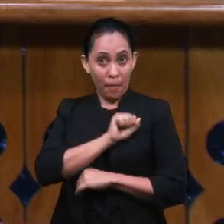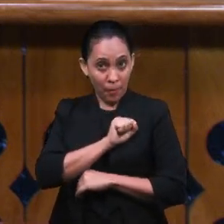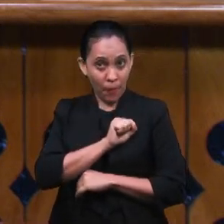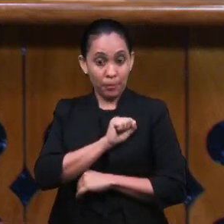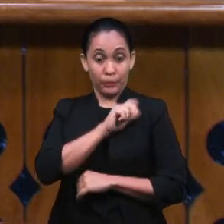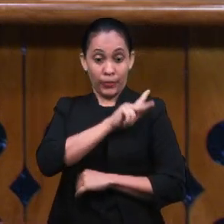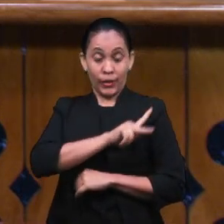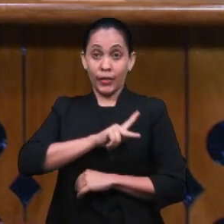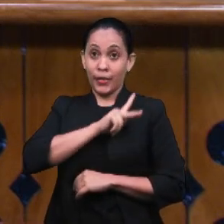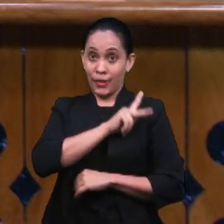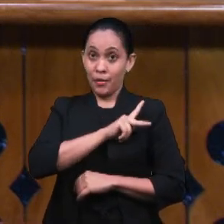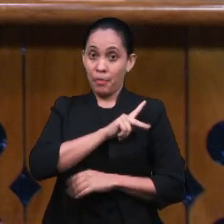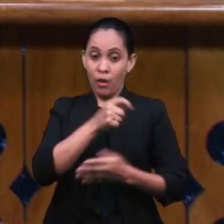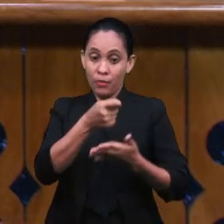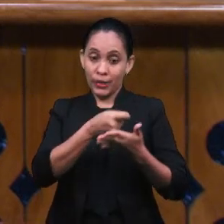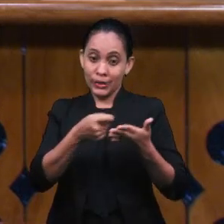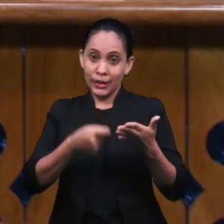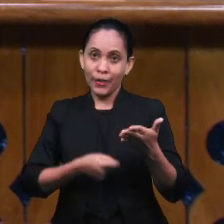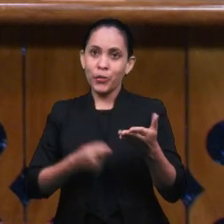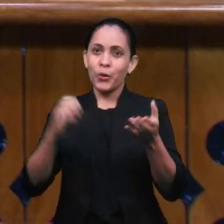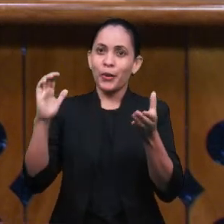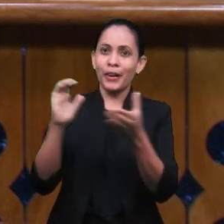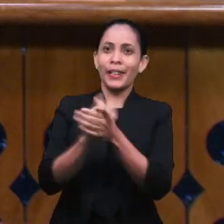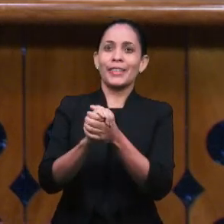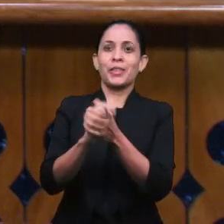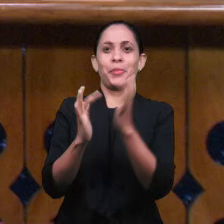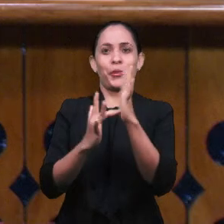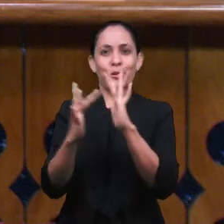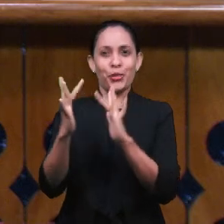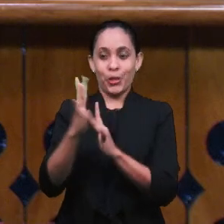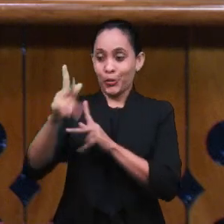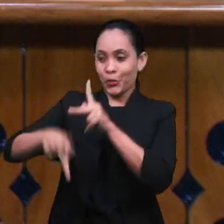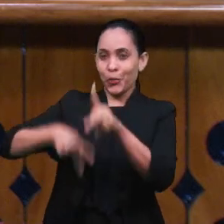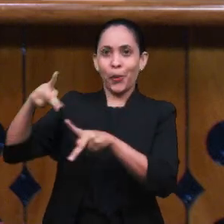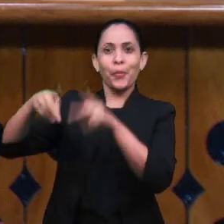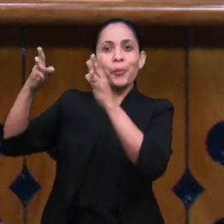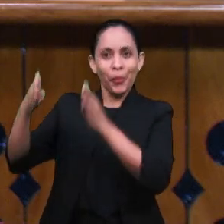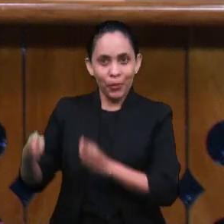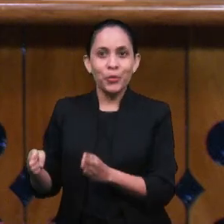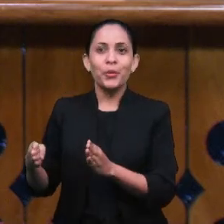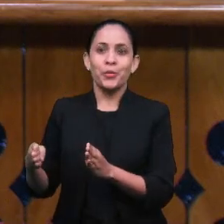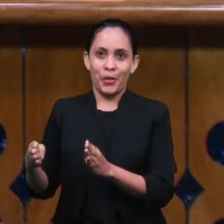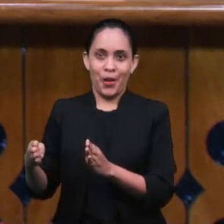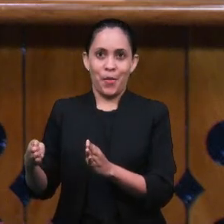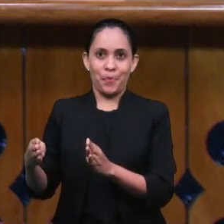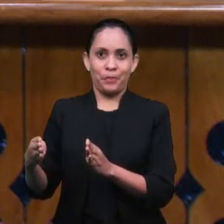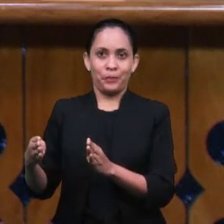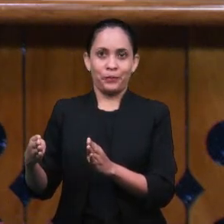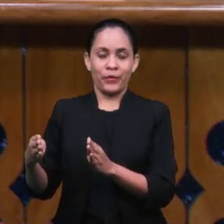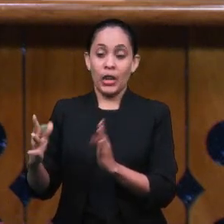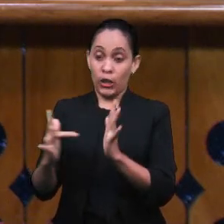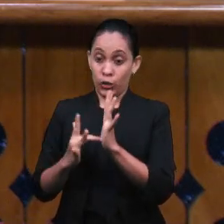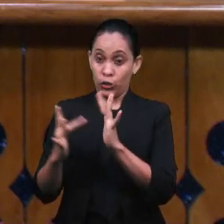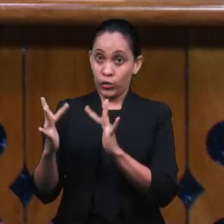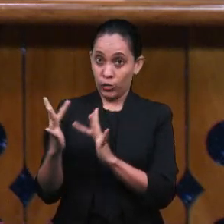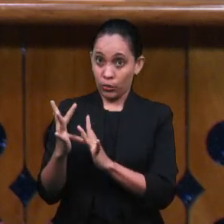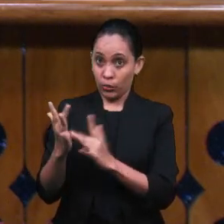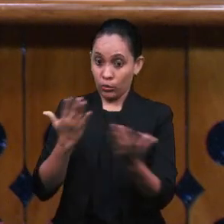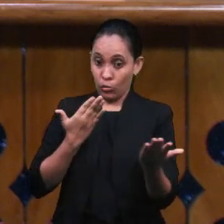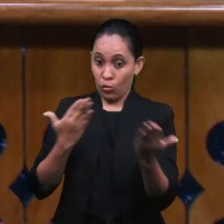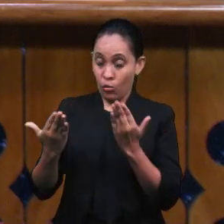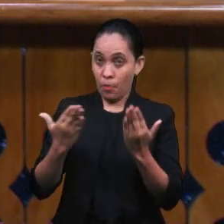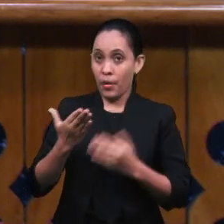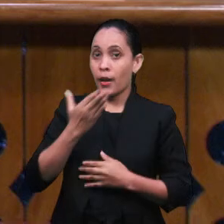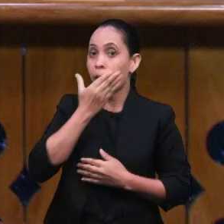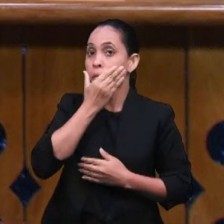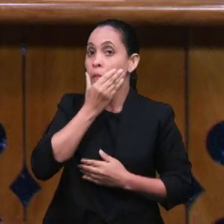respeito do casamento de Jesus com a igreja como a noiva e o Senhor Jesus como o noivo. Então, isso